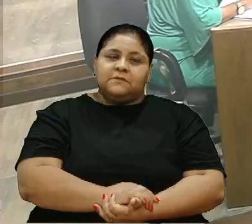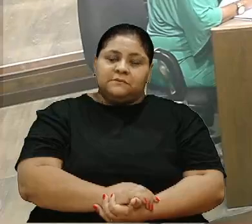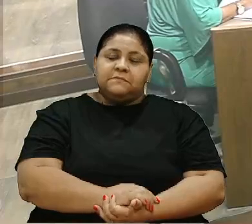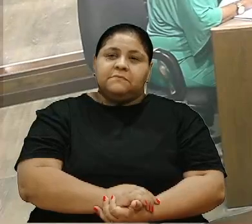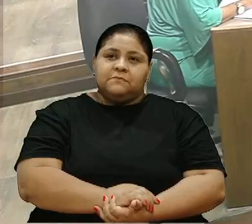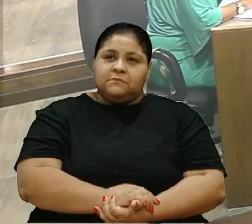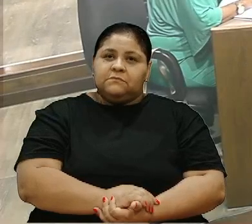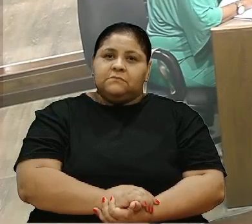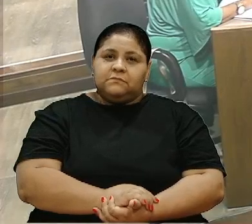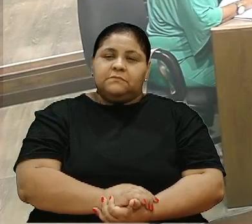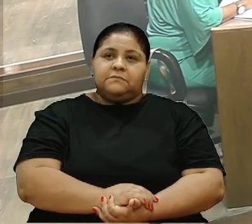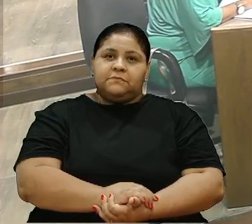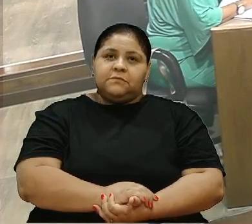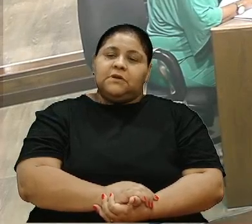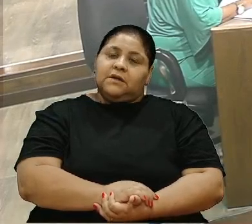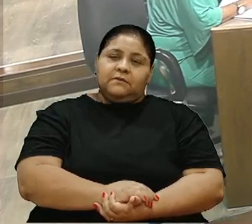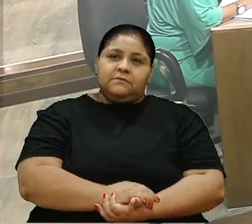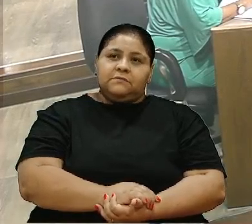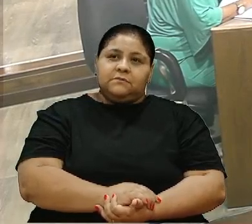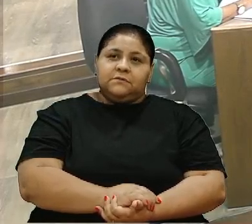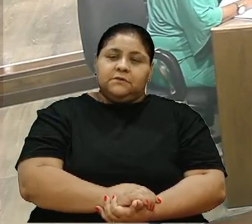Vereador Cristiano Becker.